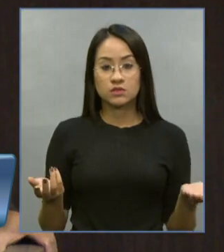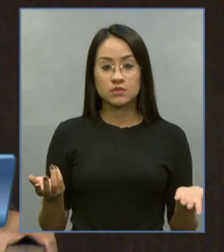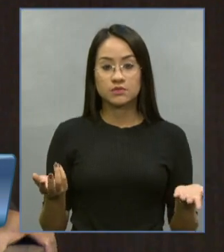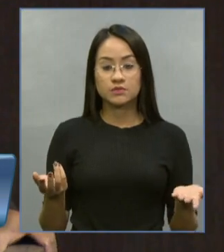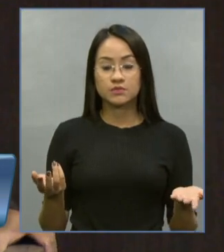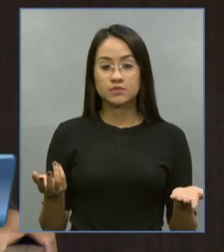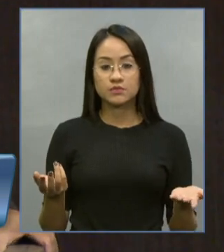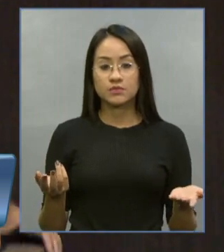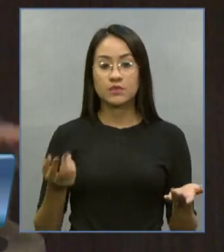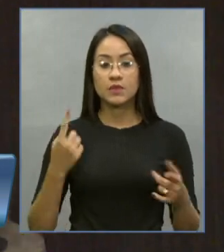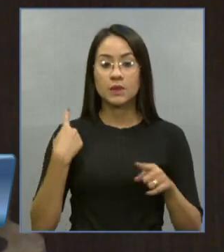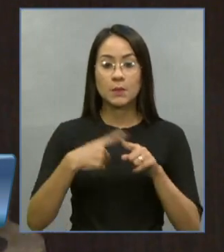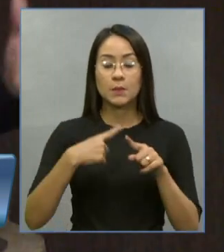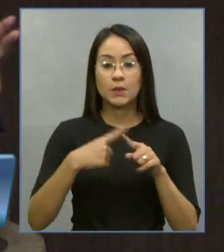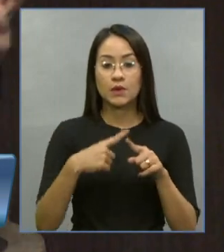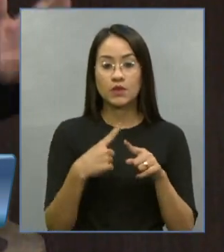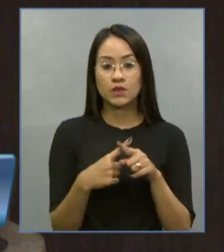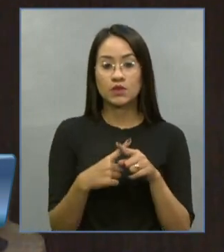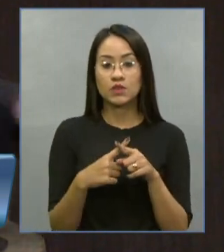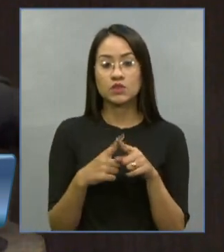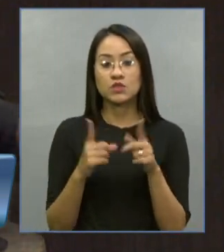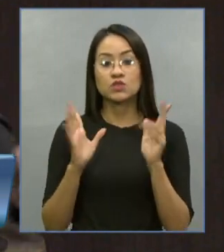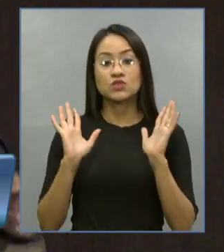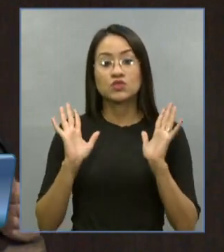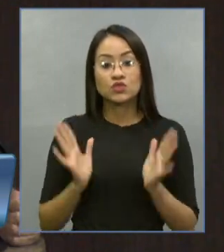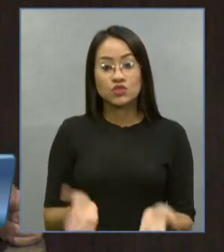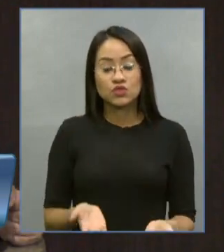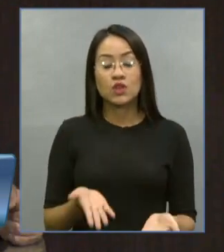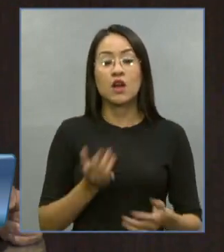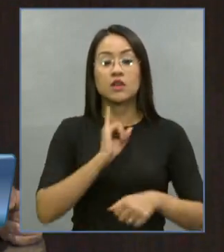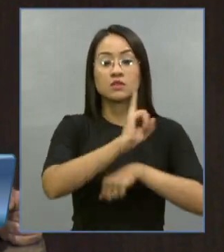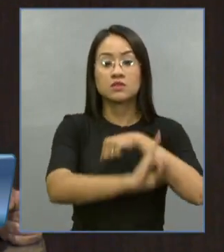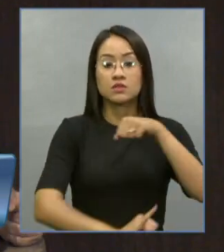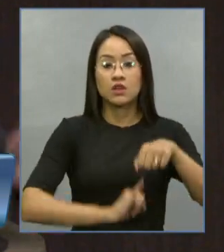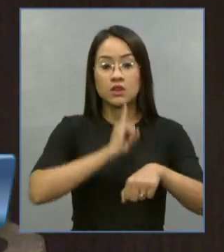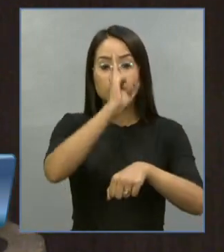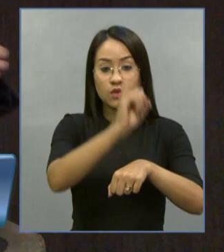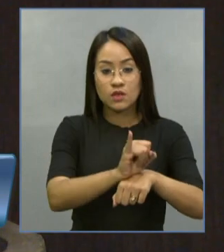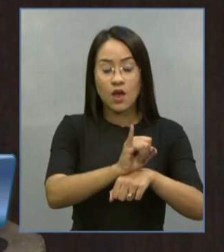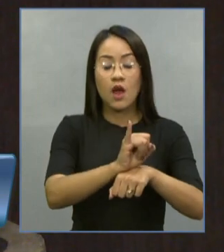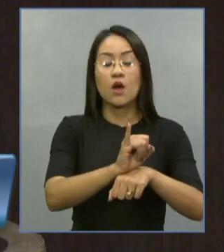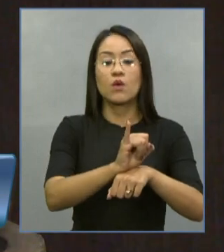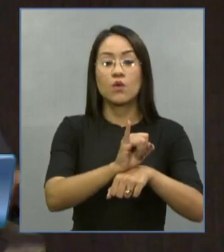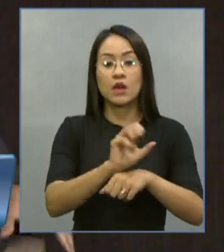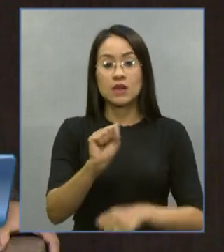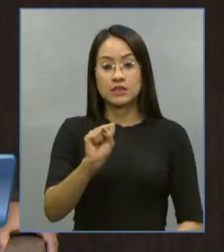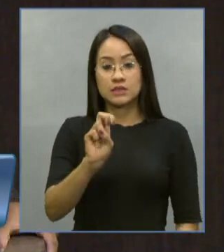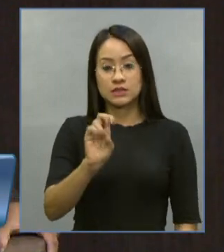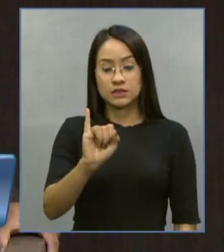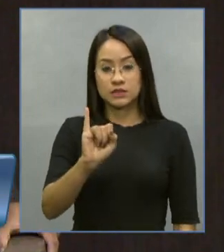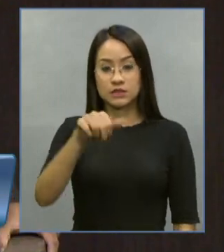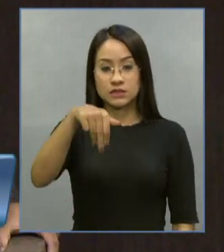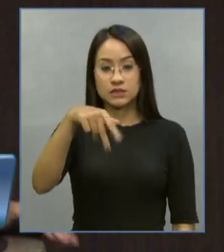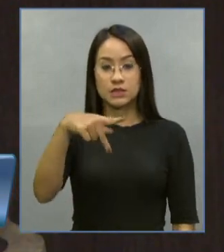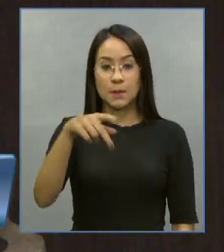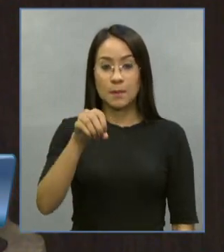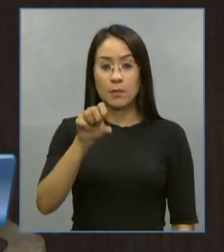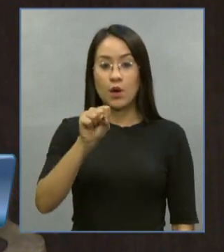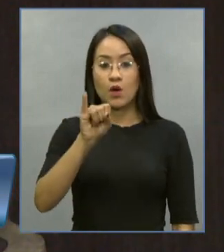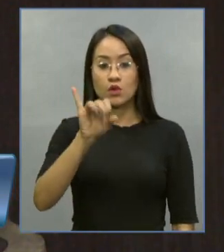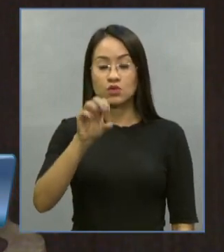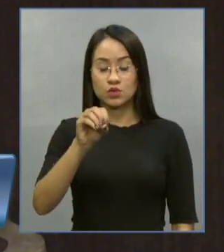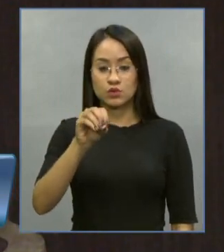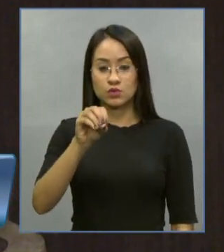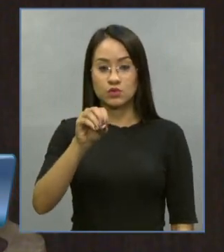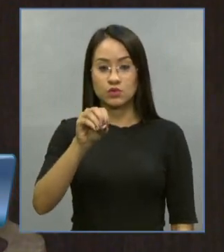a primeira-dama foi abrir um simpósio internacional sobre primeira infância. Aqui no estado do Ceará, aqui do nosso lado,